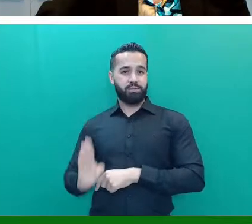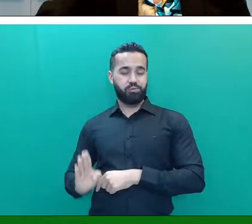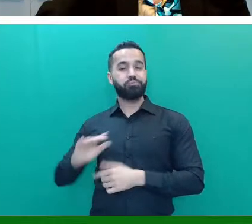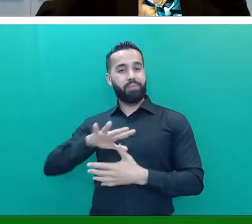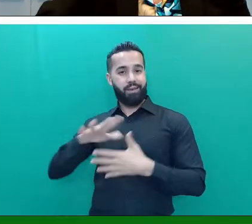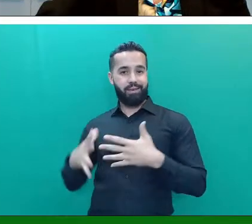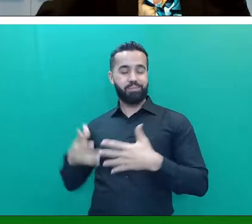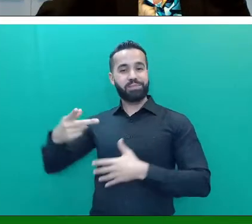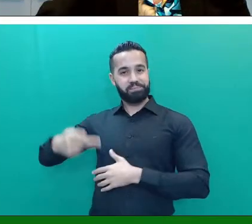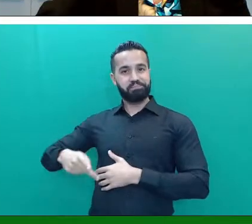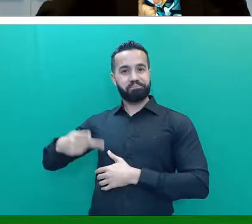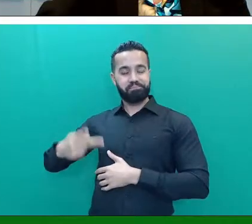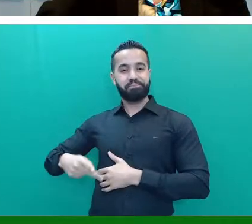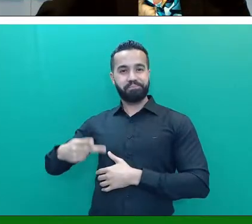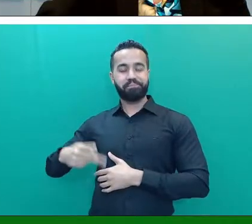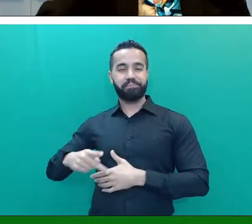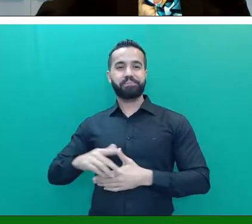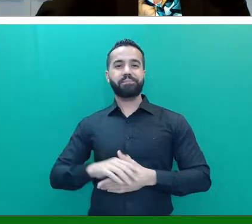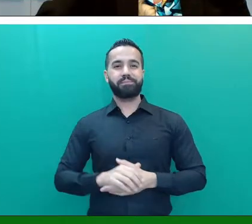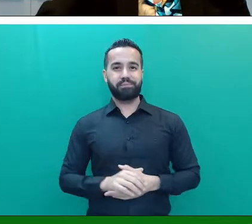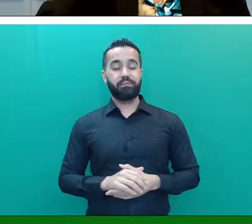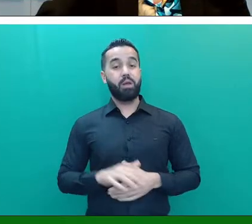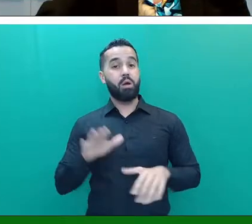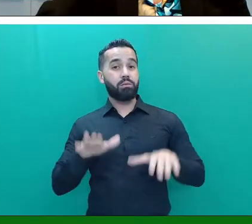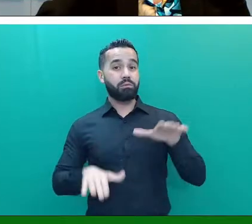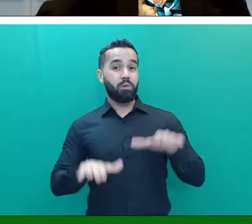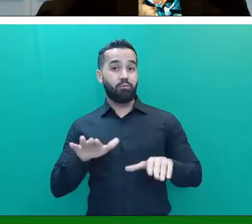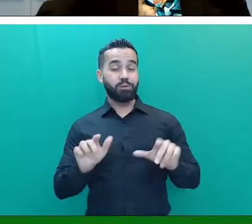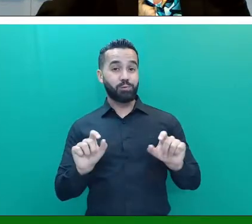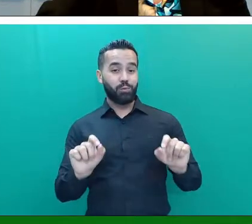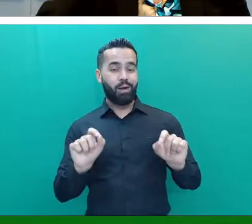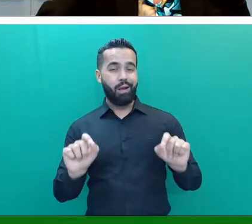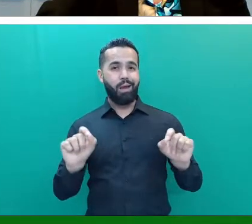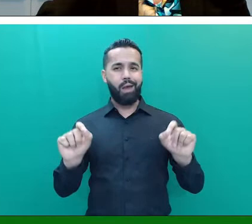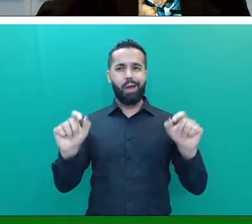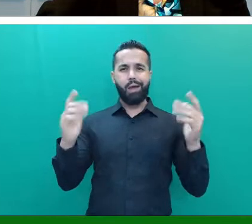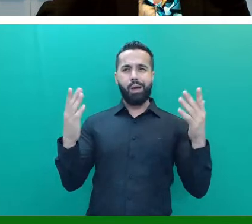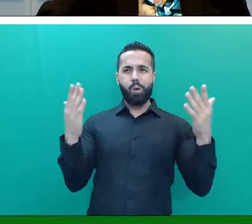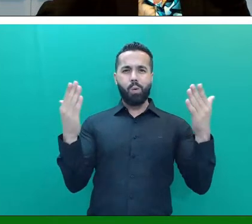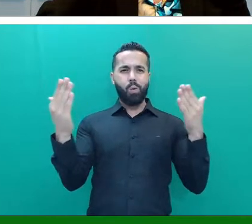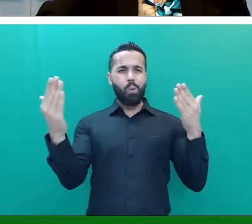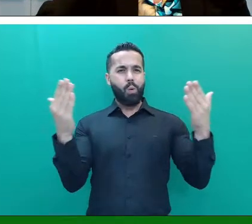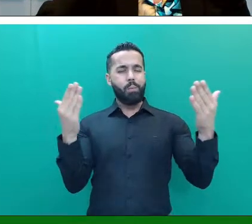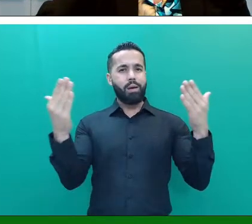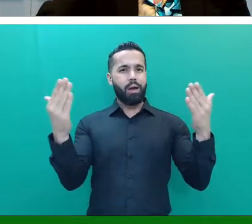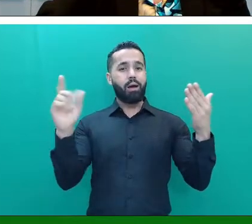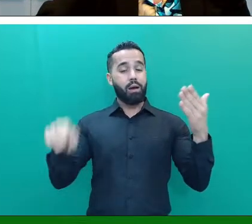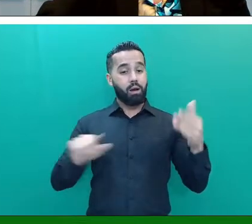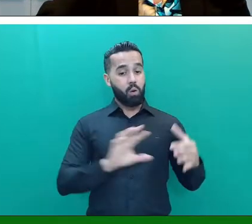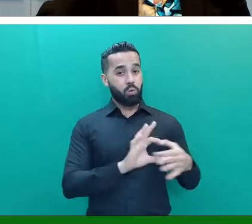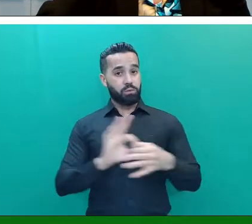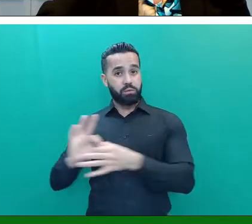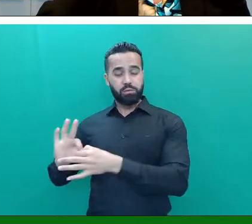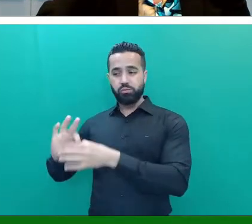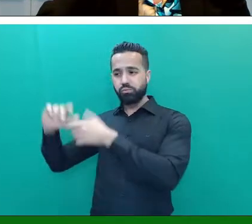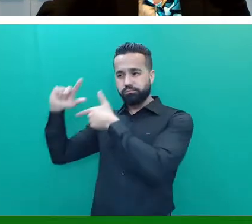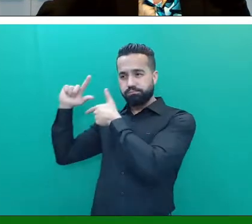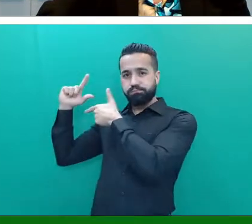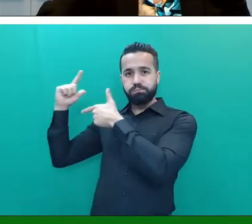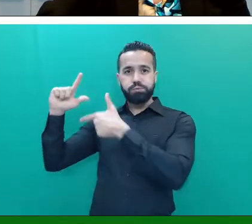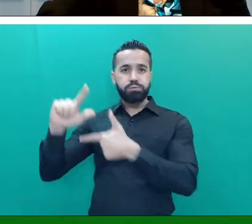Brasil, mas talvez comparar com contextos tradicionalmente conservadores,